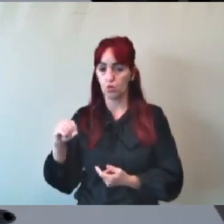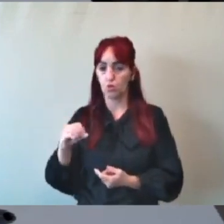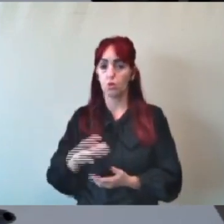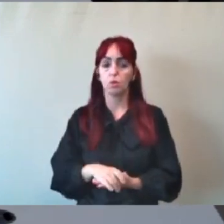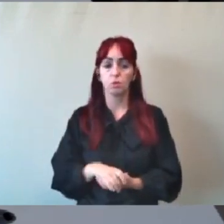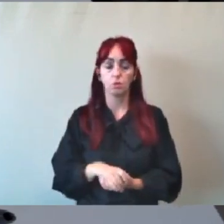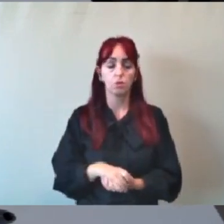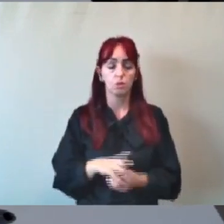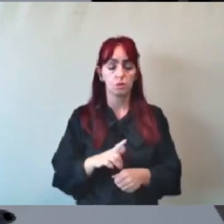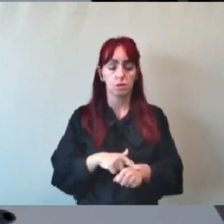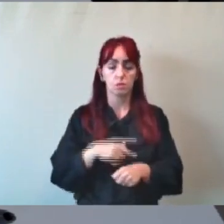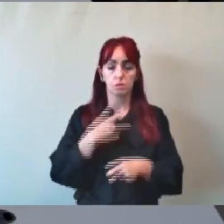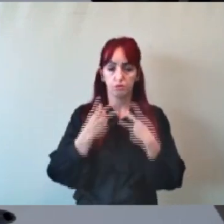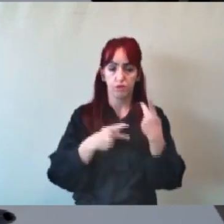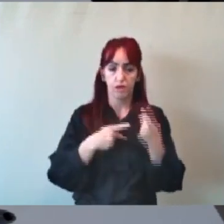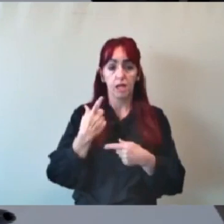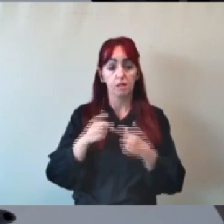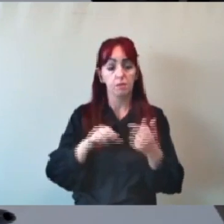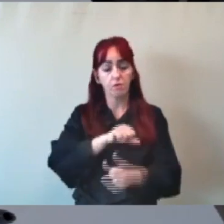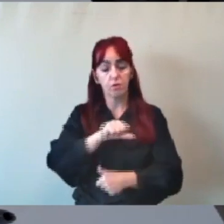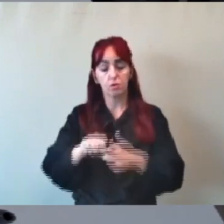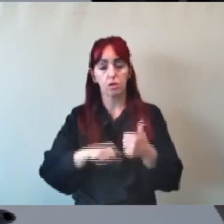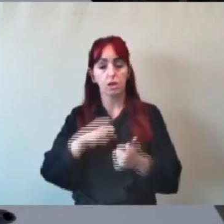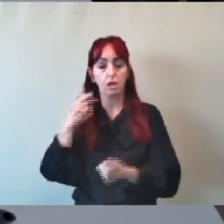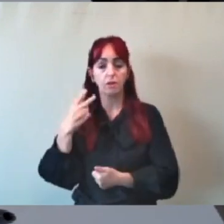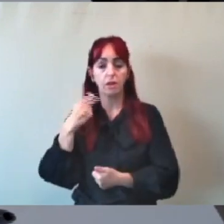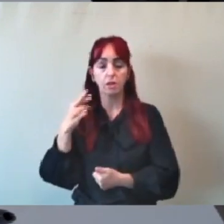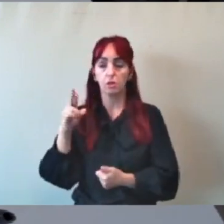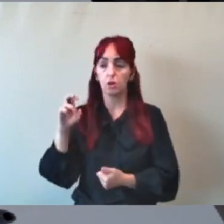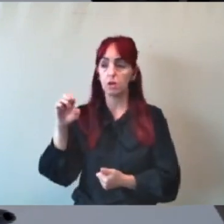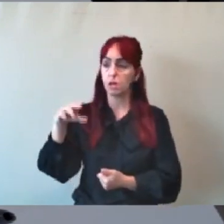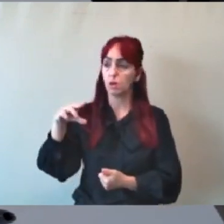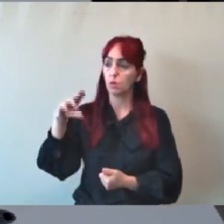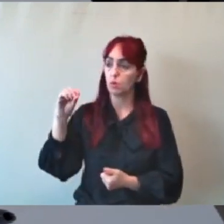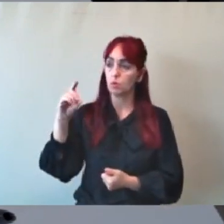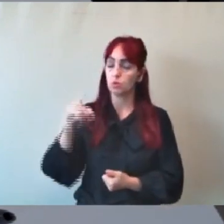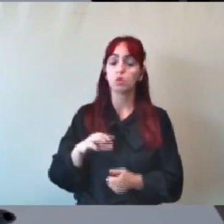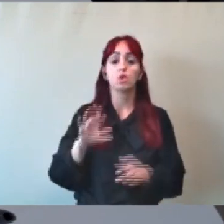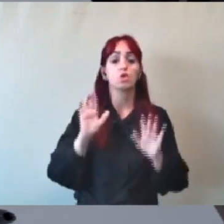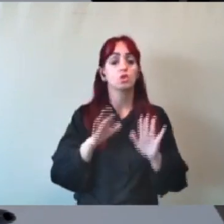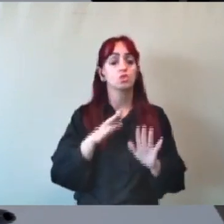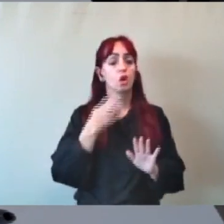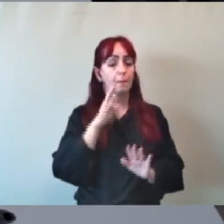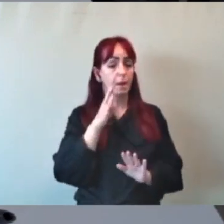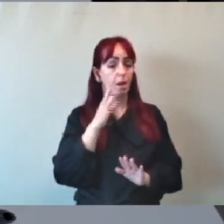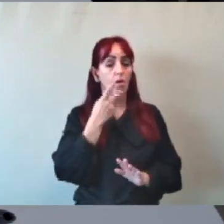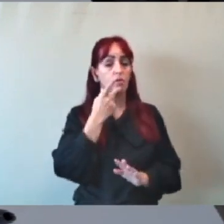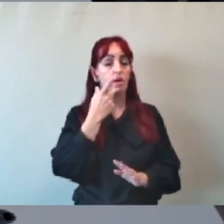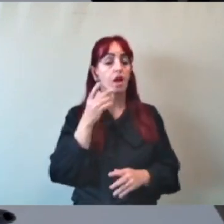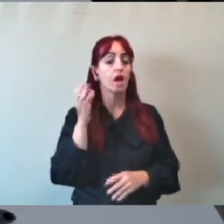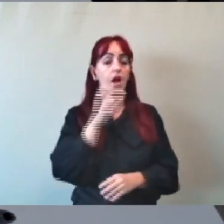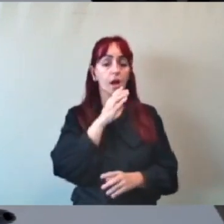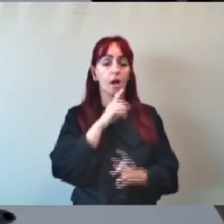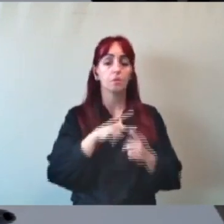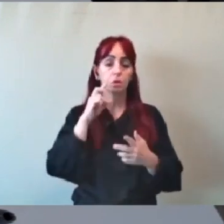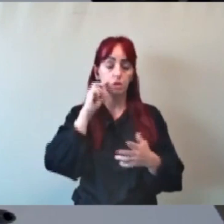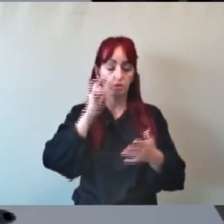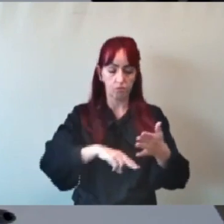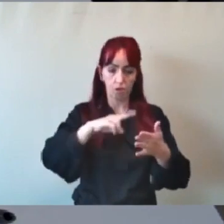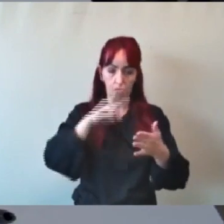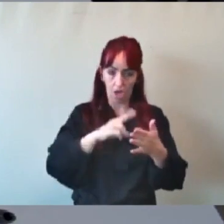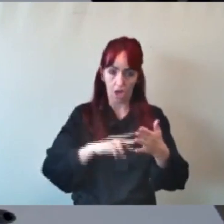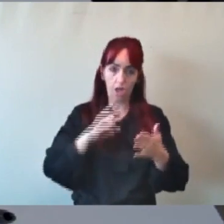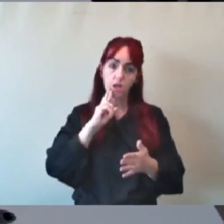conduzir a audiência pública. Vereador Braulio, fica à vontade. Só fazer um registro rápido aqui. A gente foi lido, né, a resposta de um requerimento de